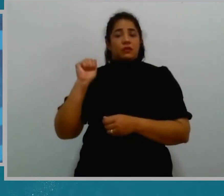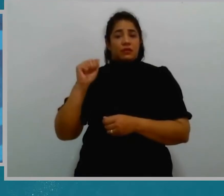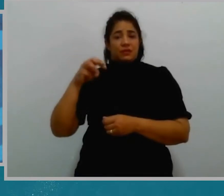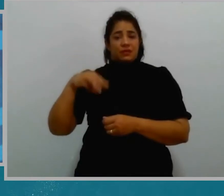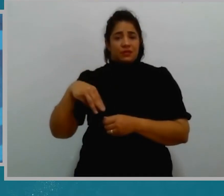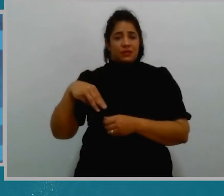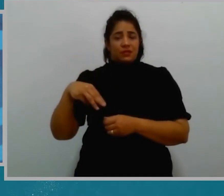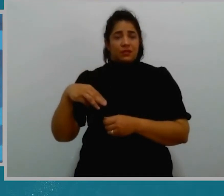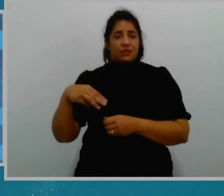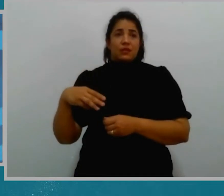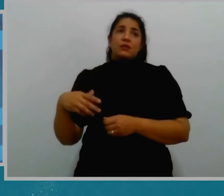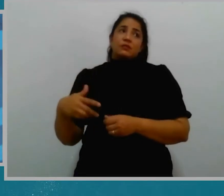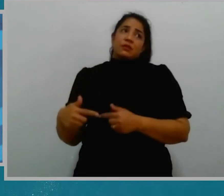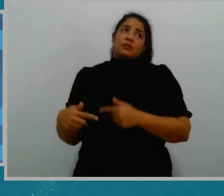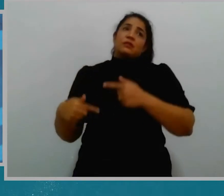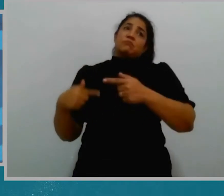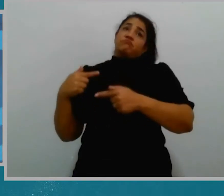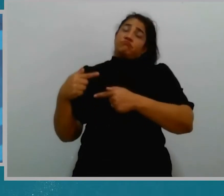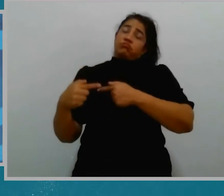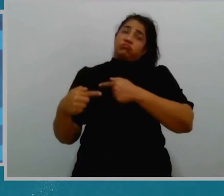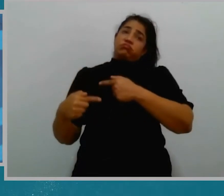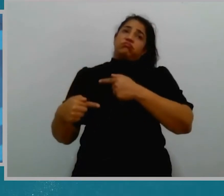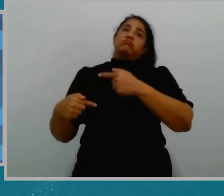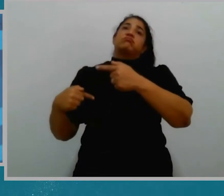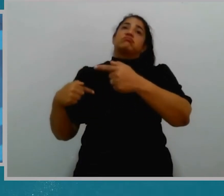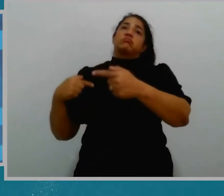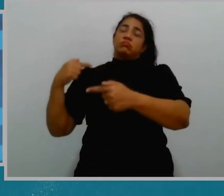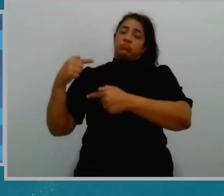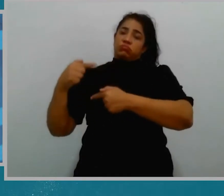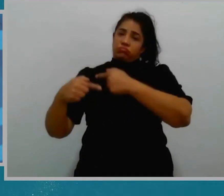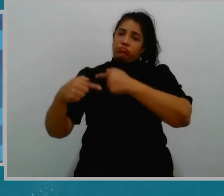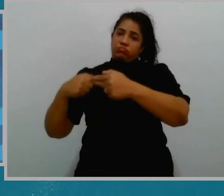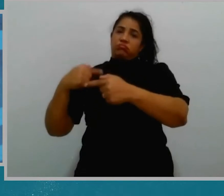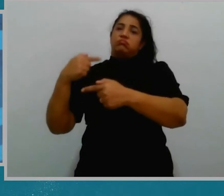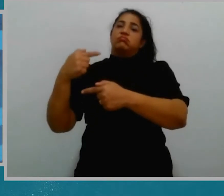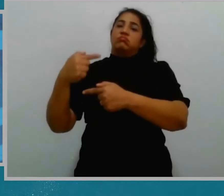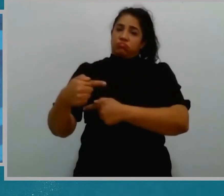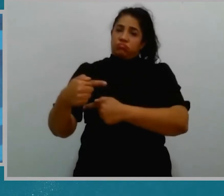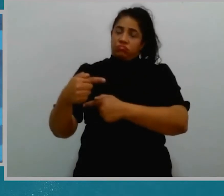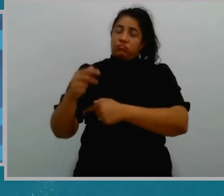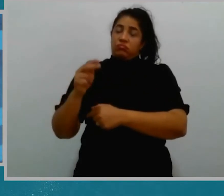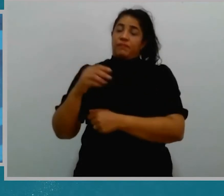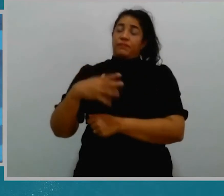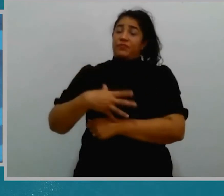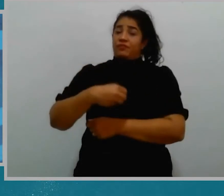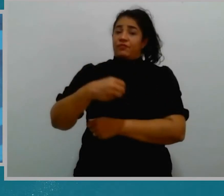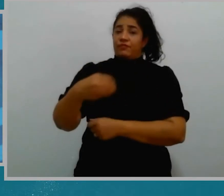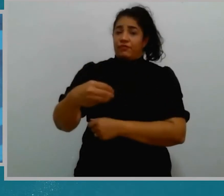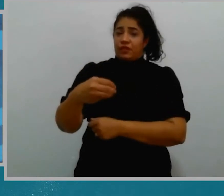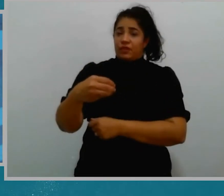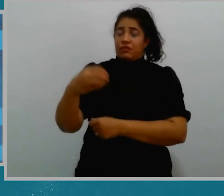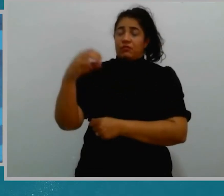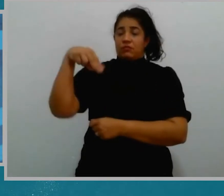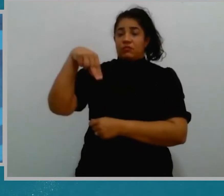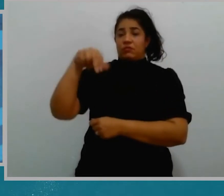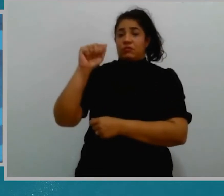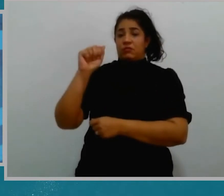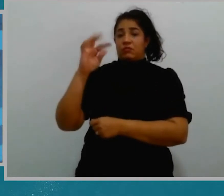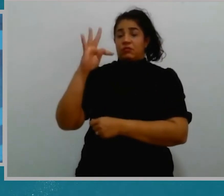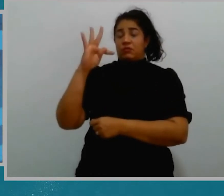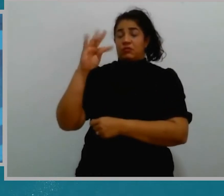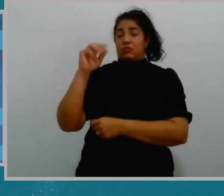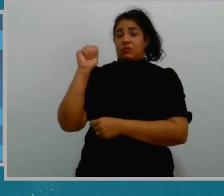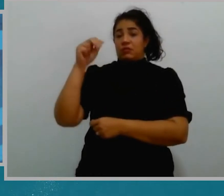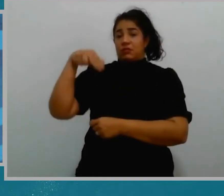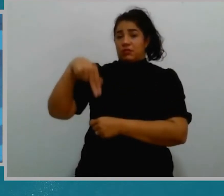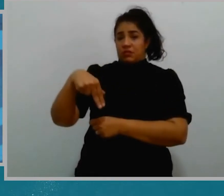Matatá, este filho de Natã, filho de Davi. Vocês perceberam? A Maria veio não da linha